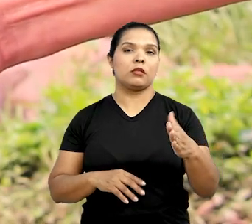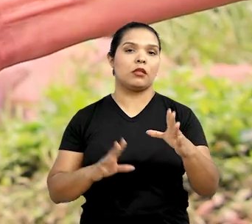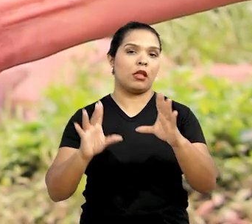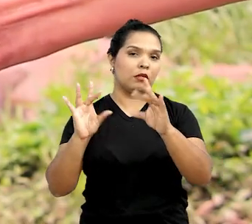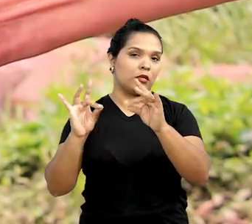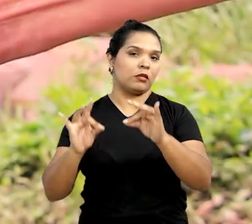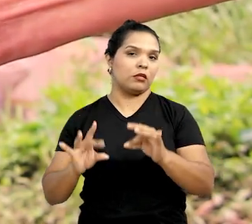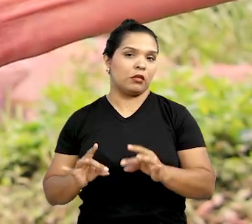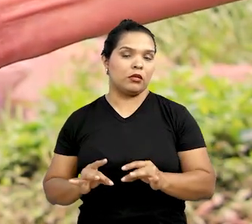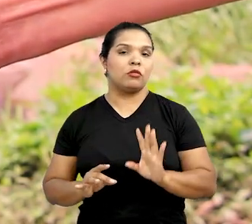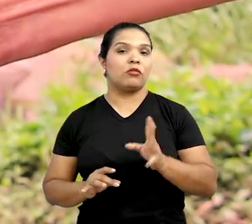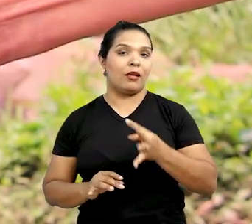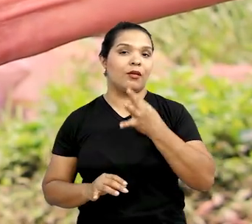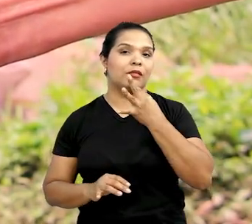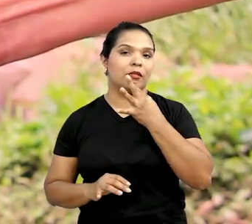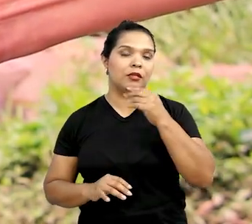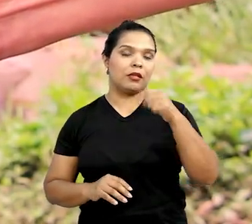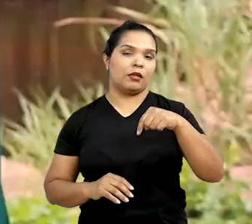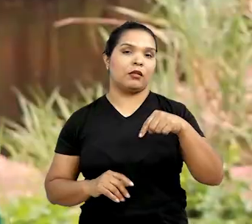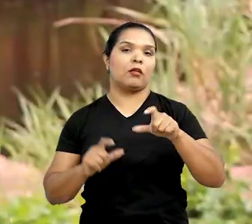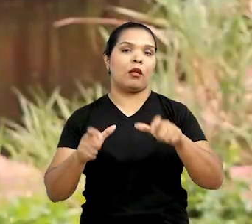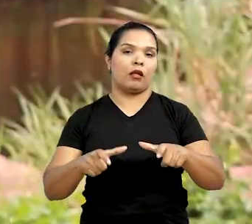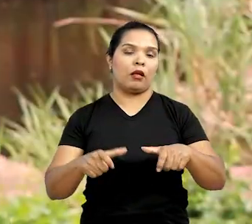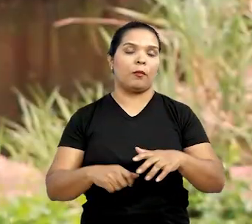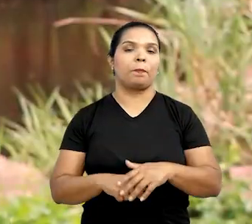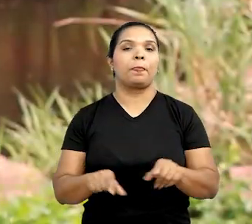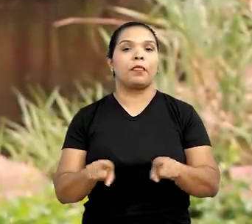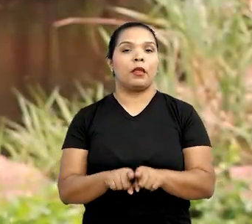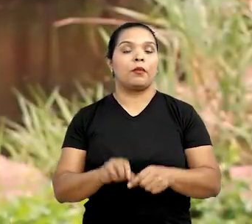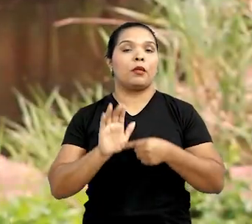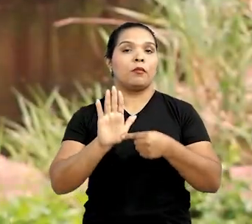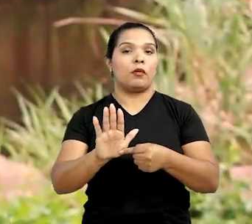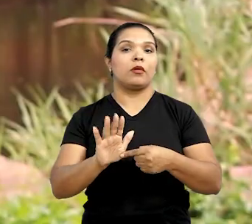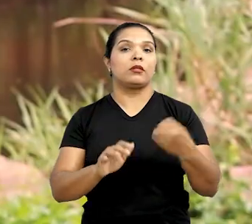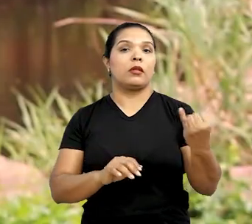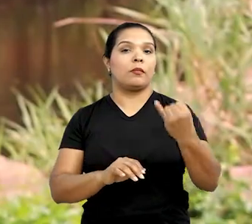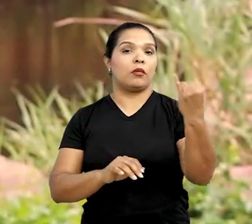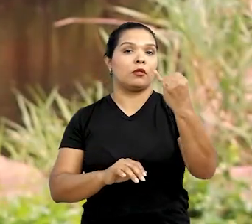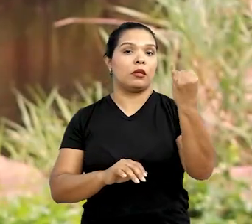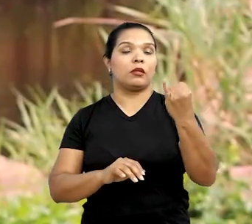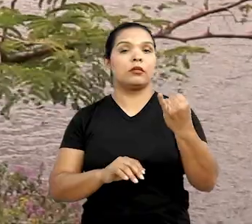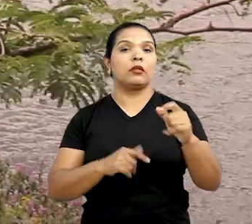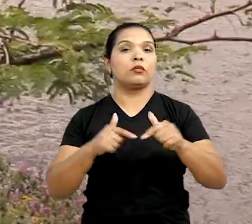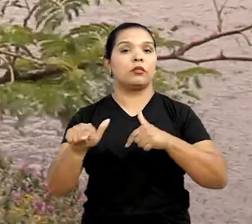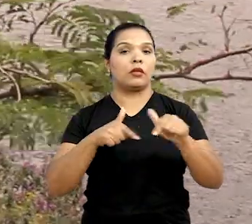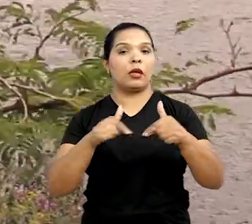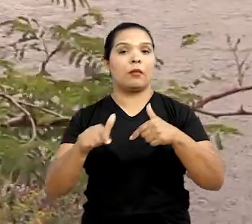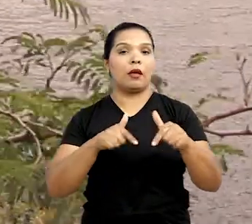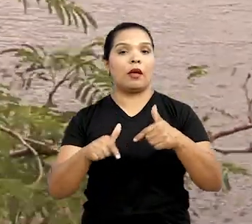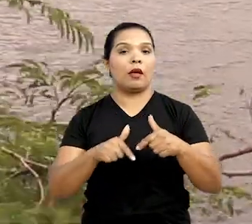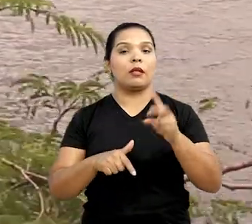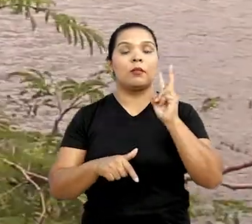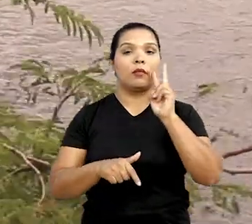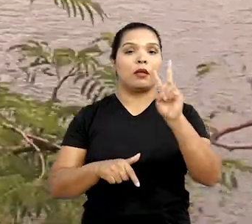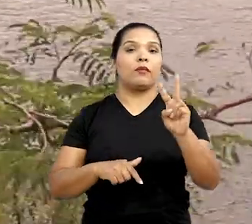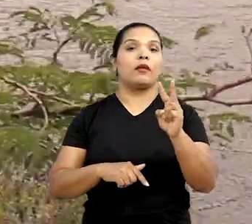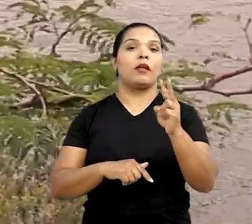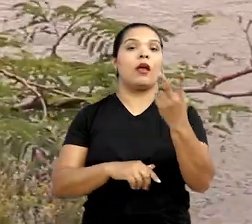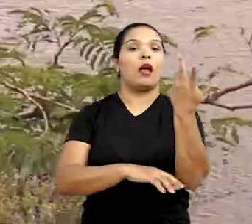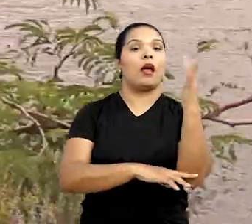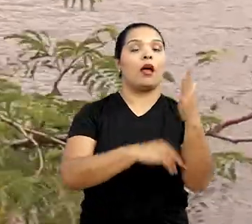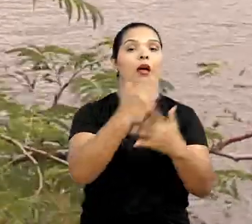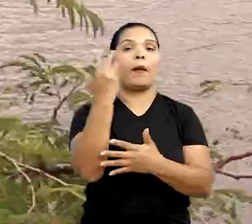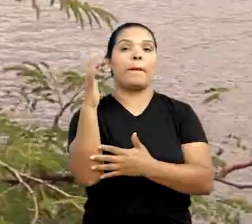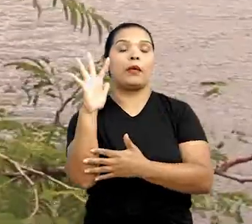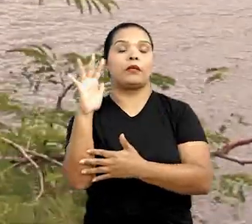descritas ou reconhecidas aqui para a bacia. Ele também destaca a contribuição do trabalho para a aferição da qualidade